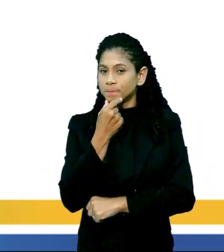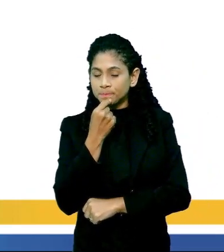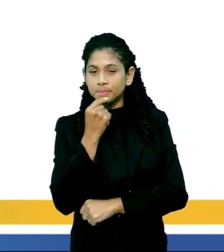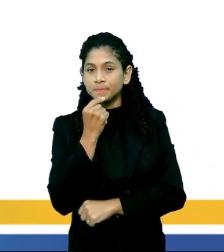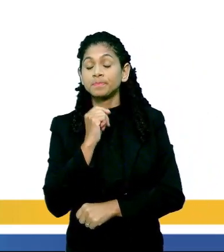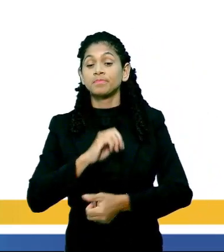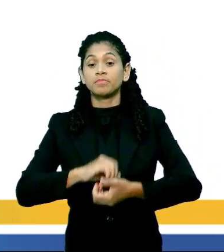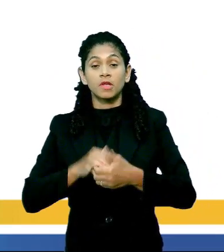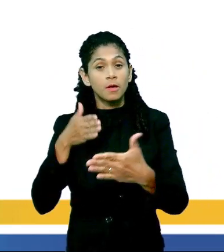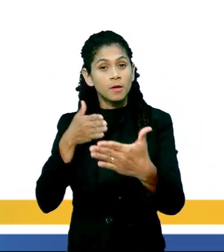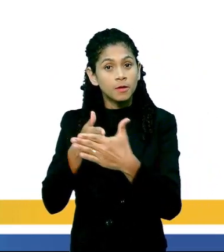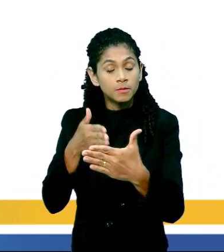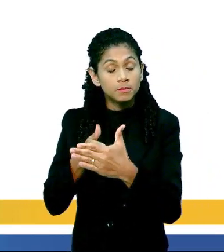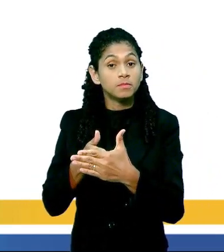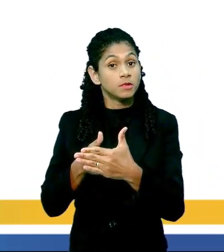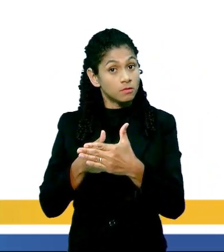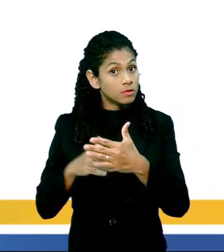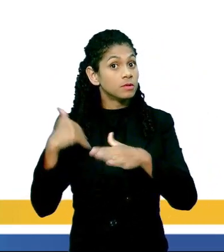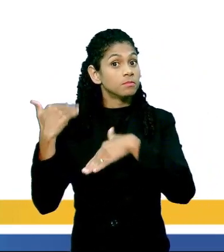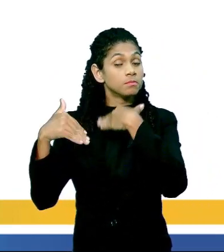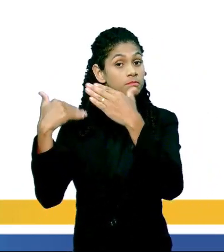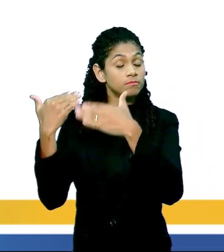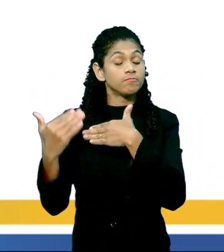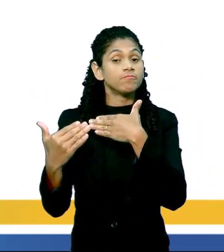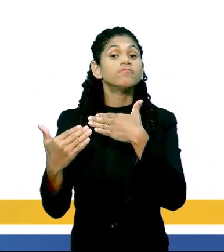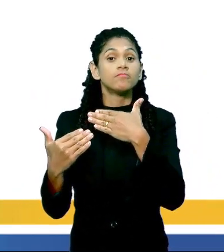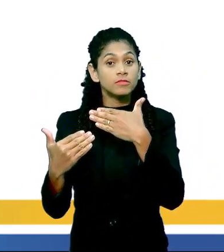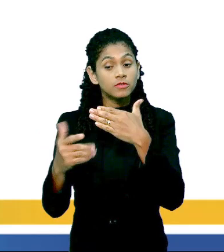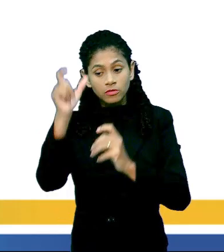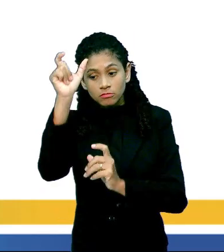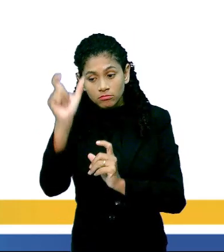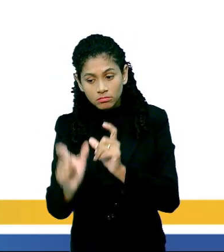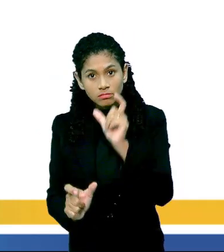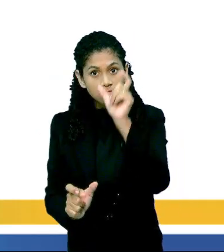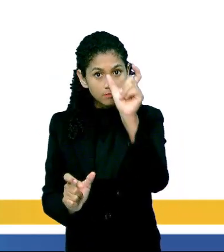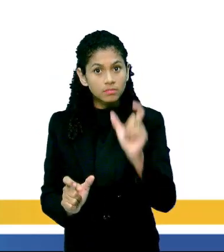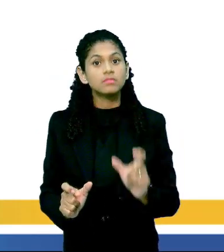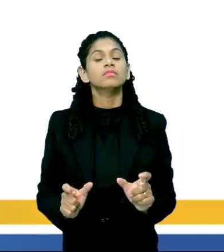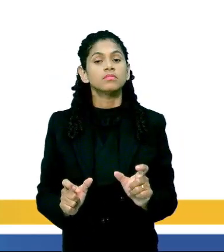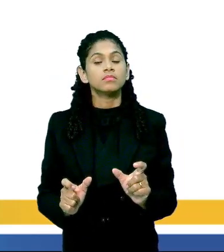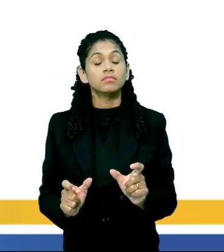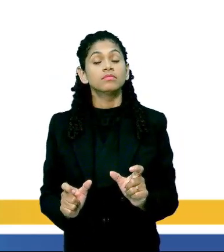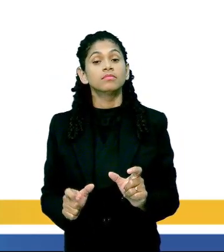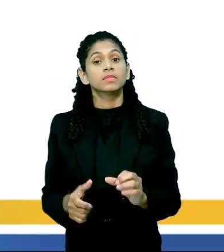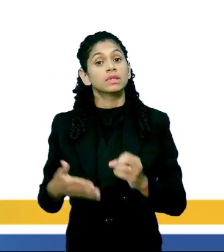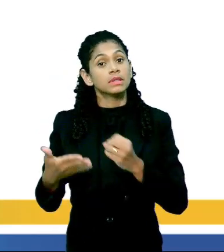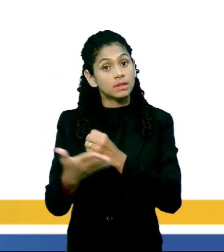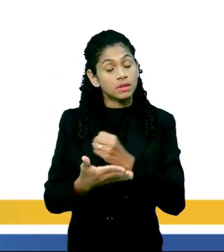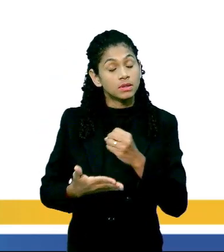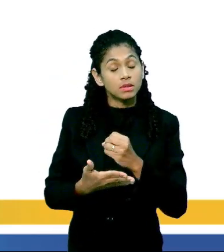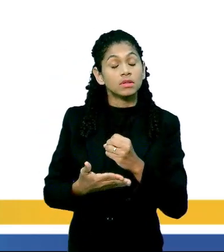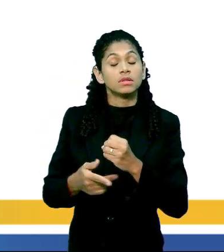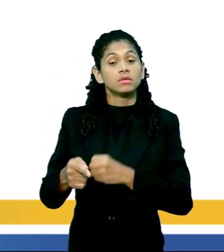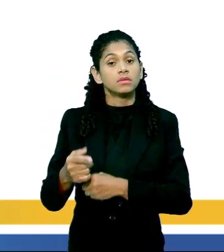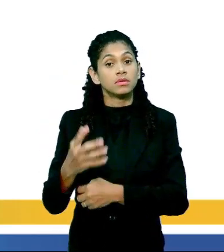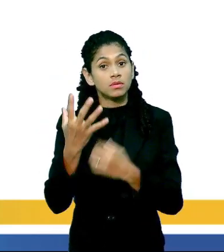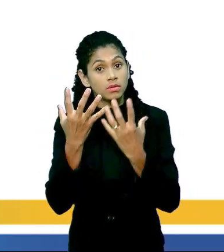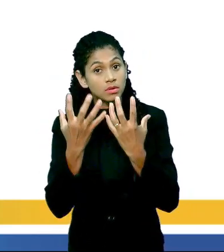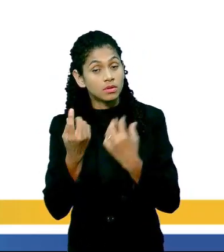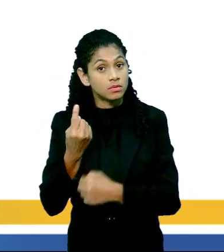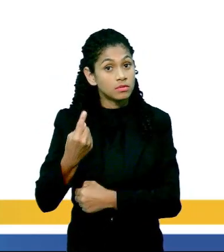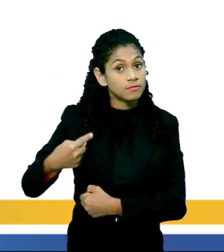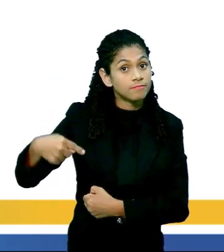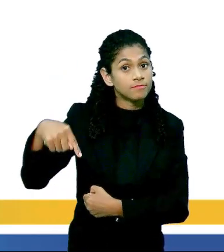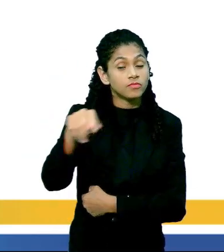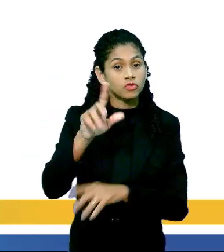é impedir a evolução do ser. Temos uma reflexão aí, porque aqui é a base em que eu realmente quero que vocês foquem, que é por